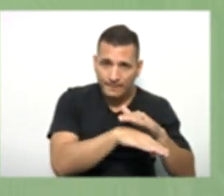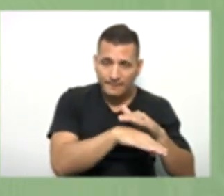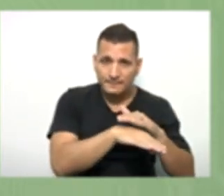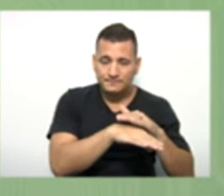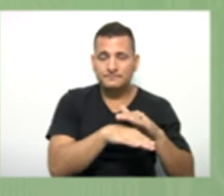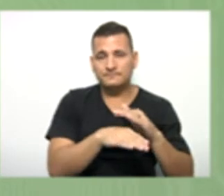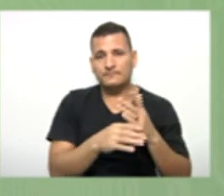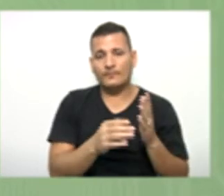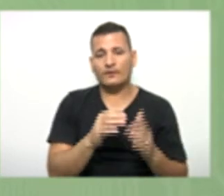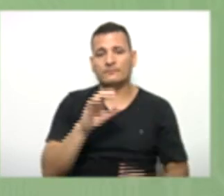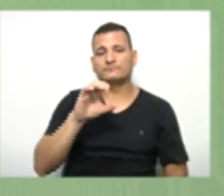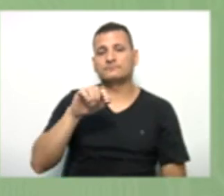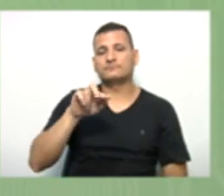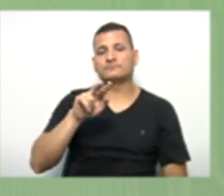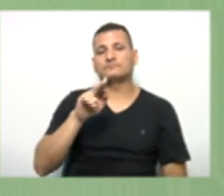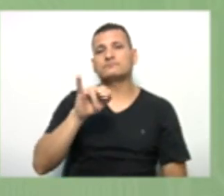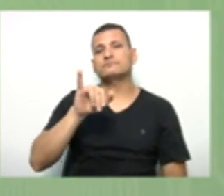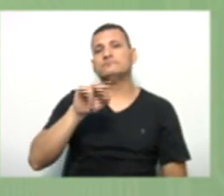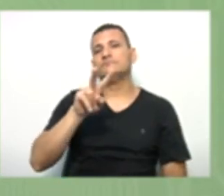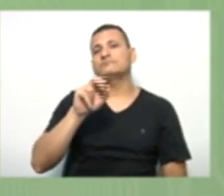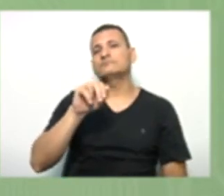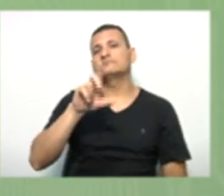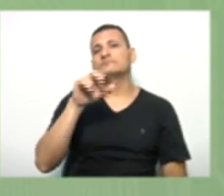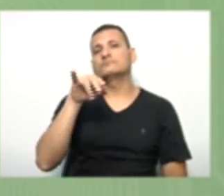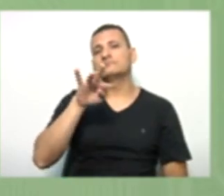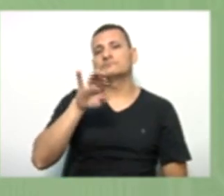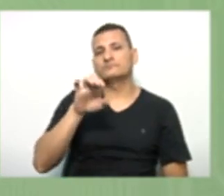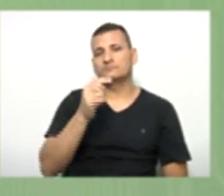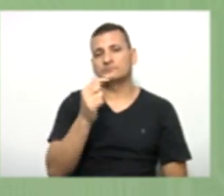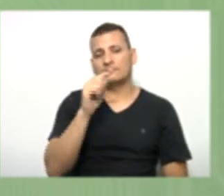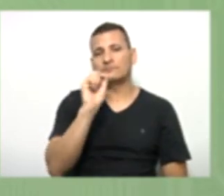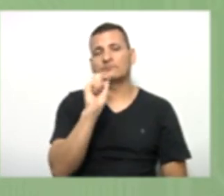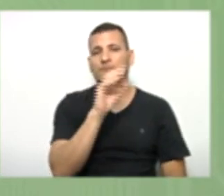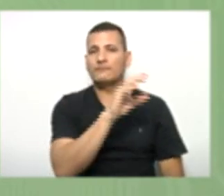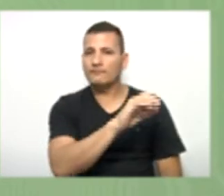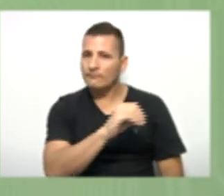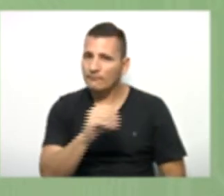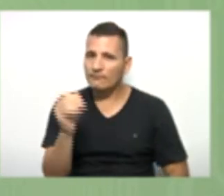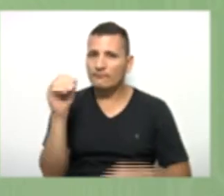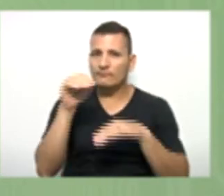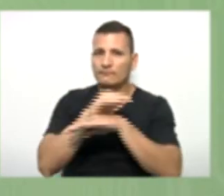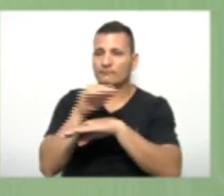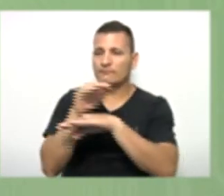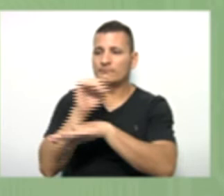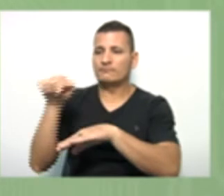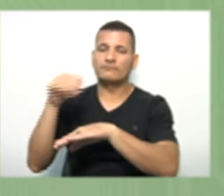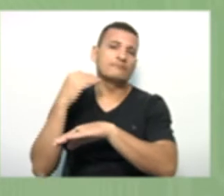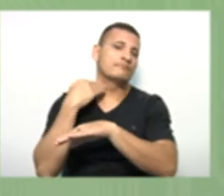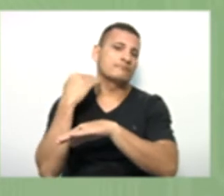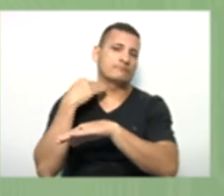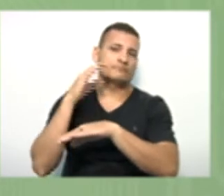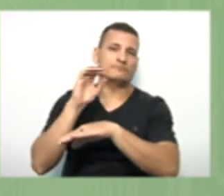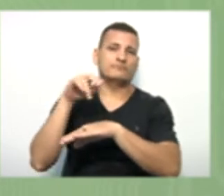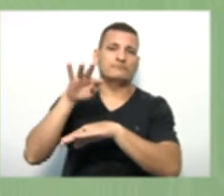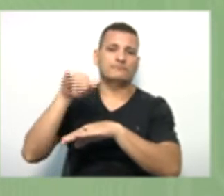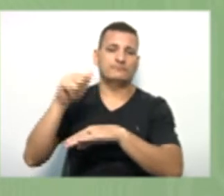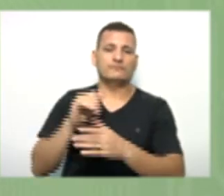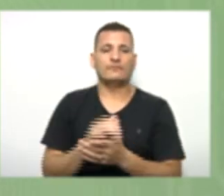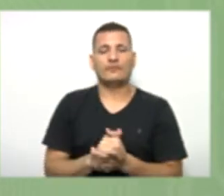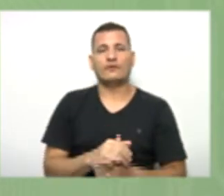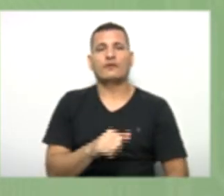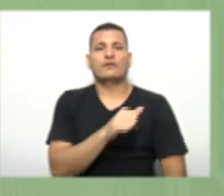aqueles recursos que eu vou lá e deposito na minha conta bancária, ok? Os alunos da escola Marechal Rondon